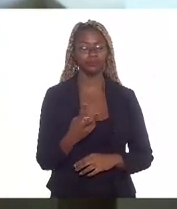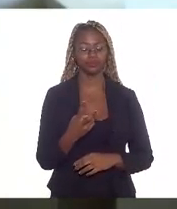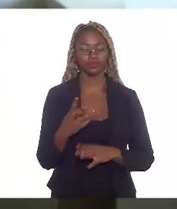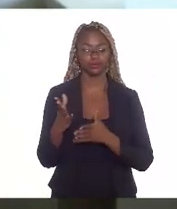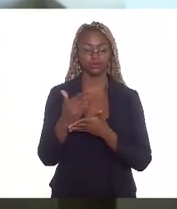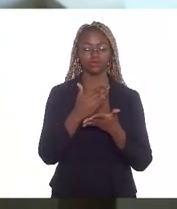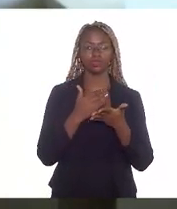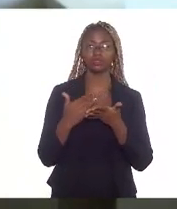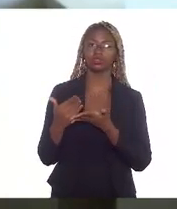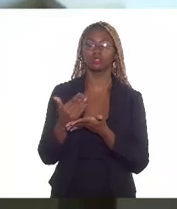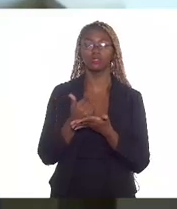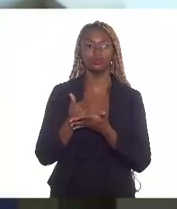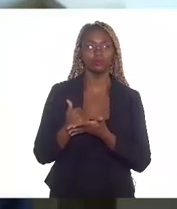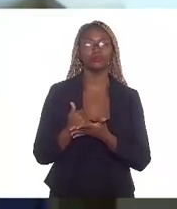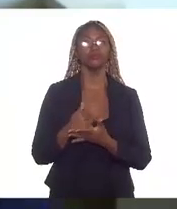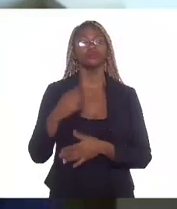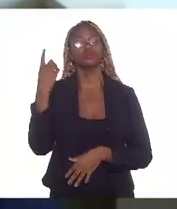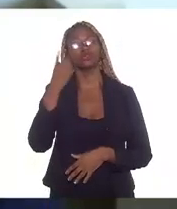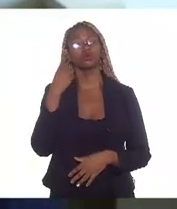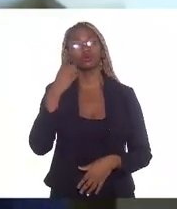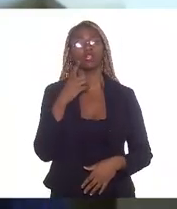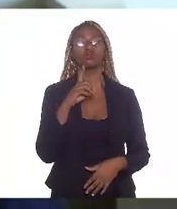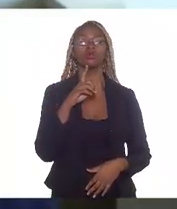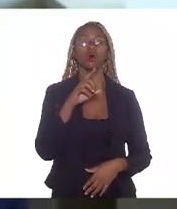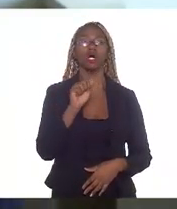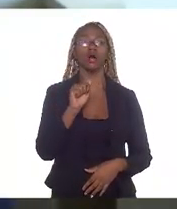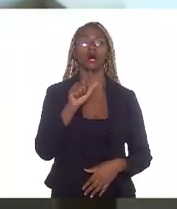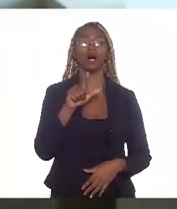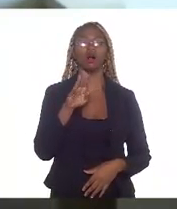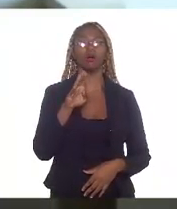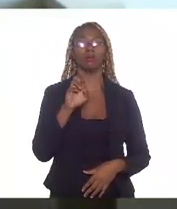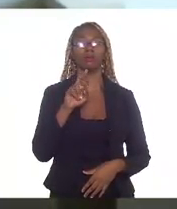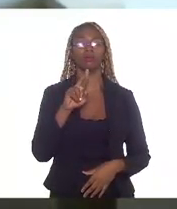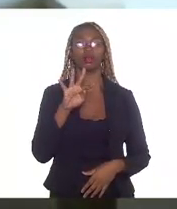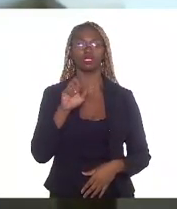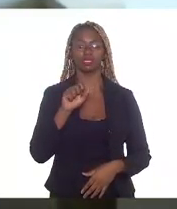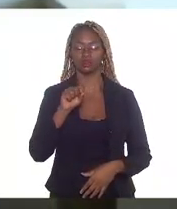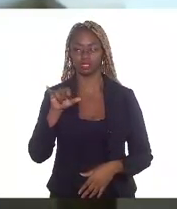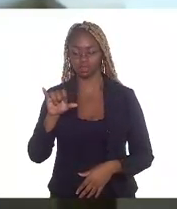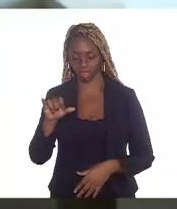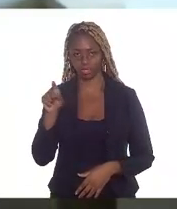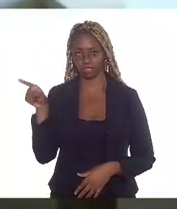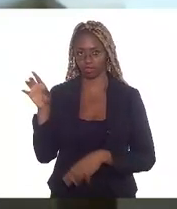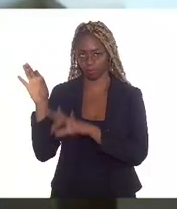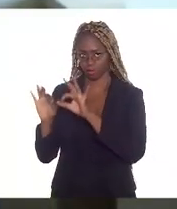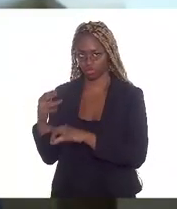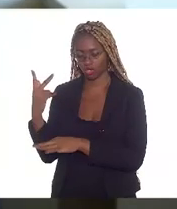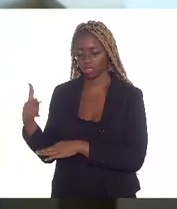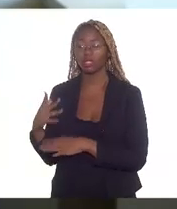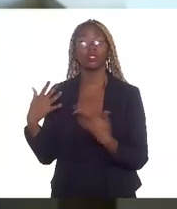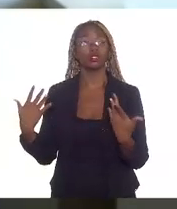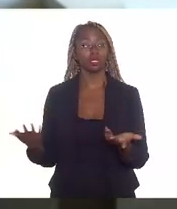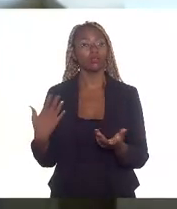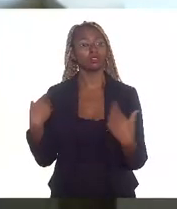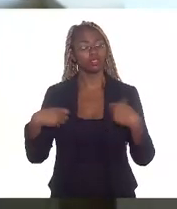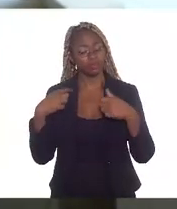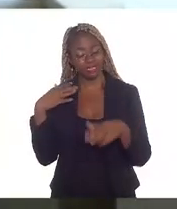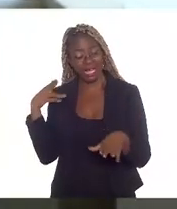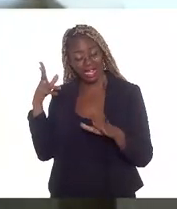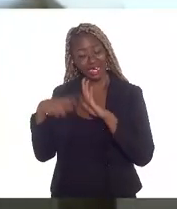projeto do deputado Albertassi. Era bom a gente acessar esse projeto para ver se tem alguma